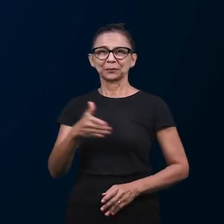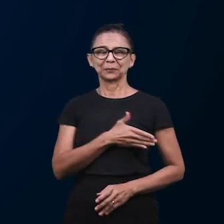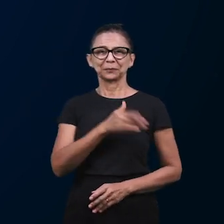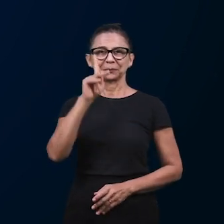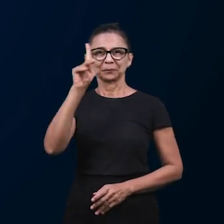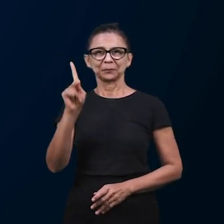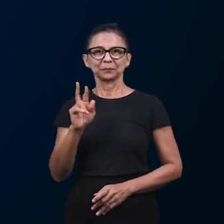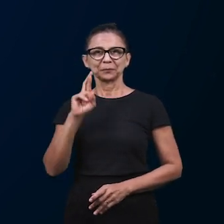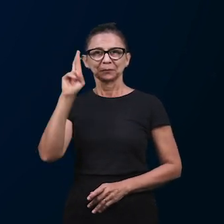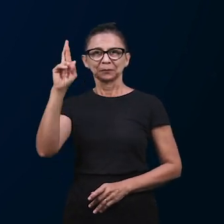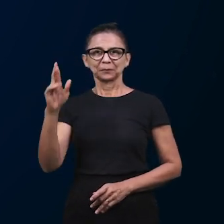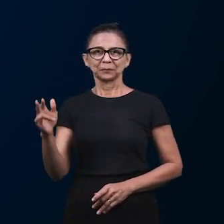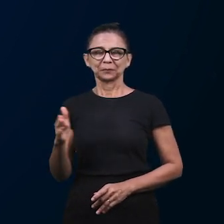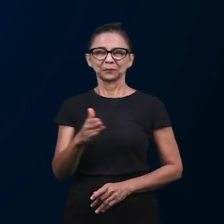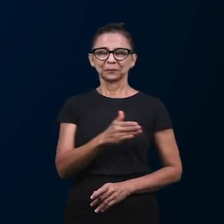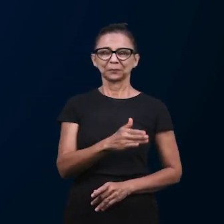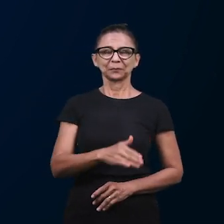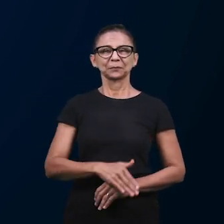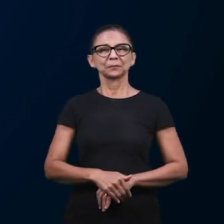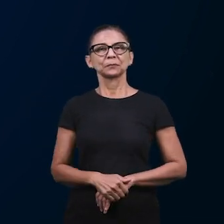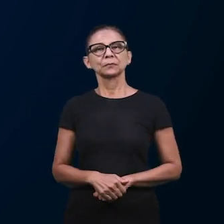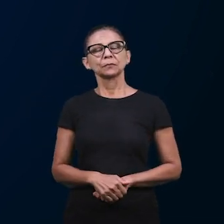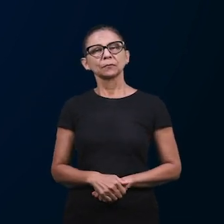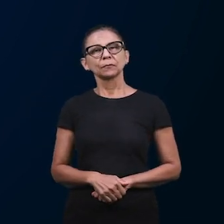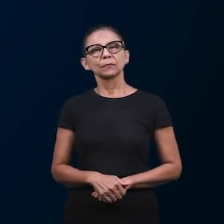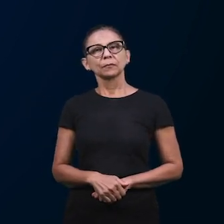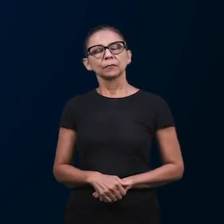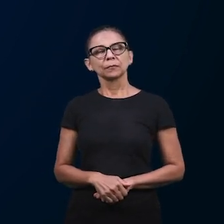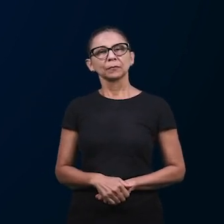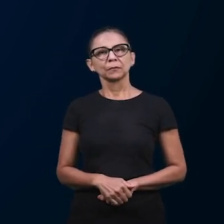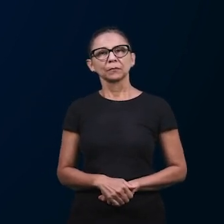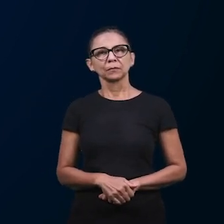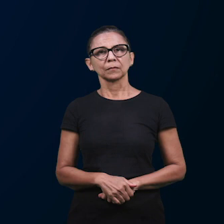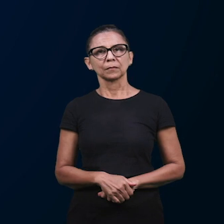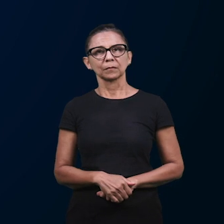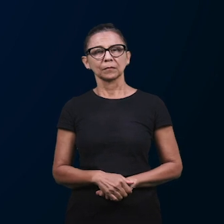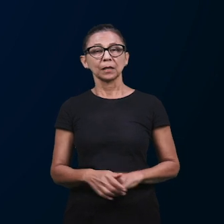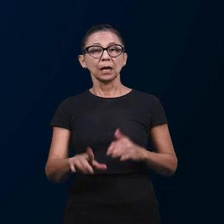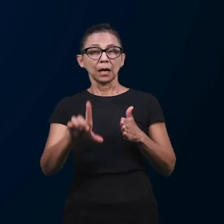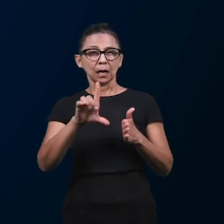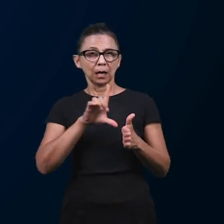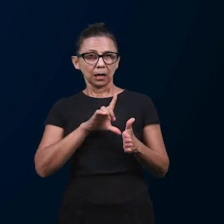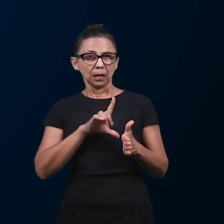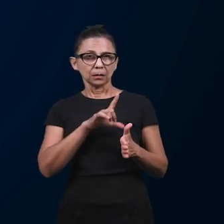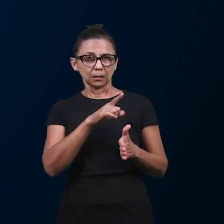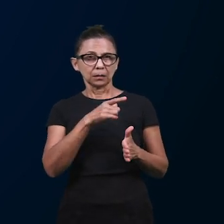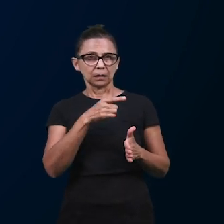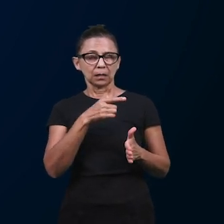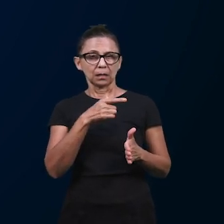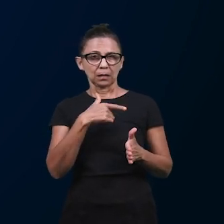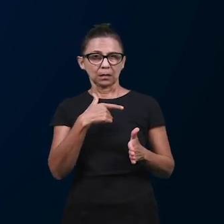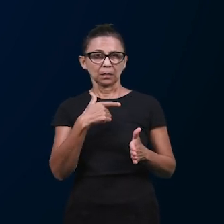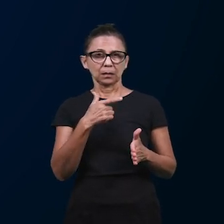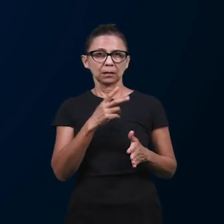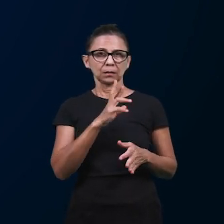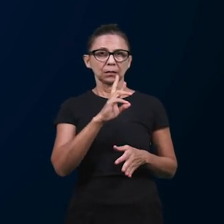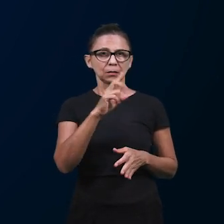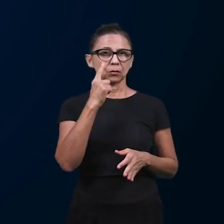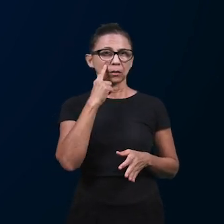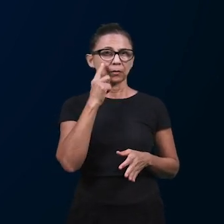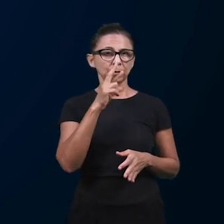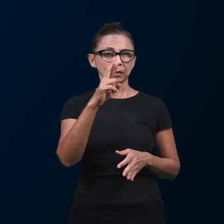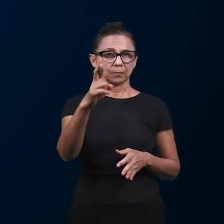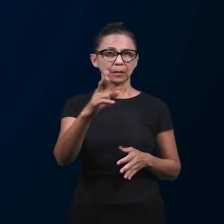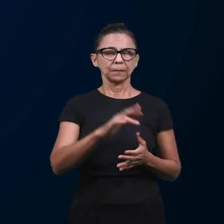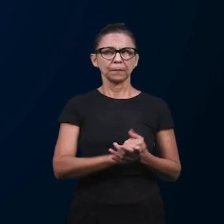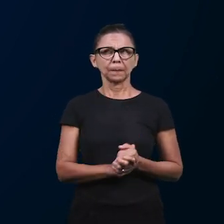Senhor Jesus. Irmãos, a paz do Senhor Jesus. Conforme nos respondeu anteriormente o nosso irmão, a nossa eleição